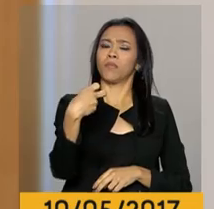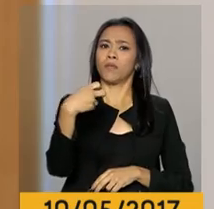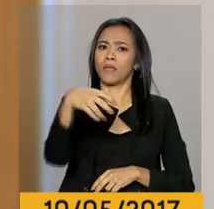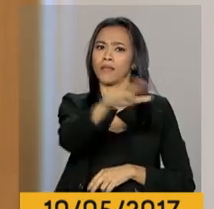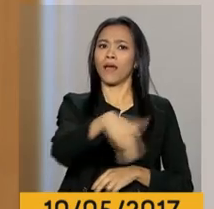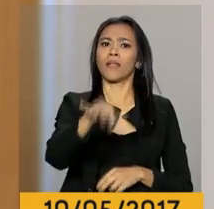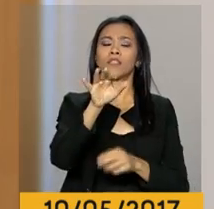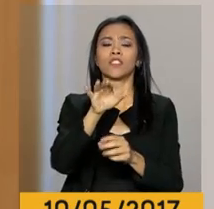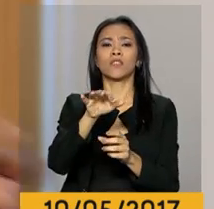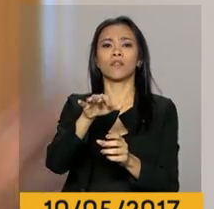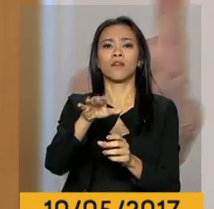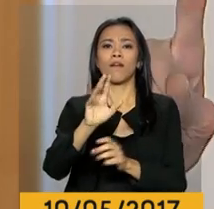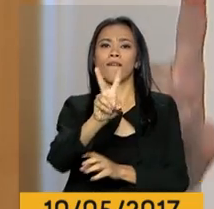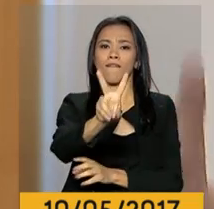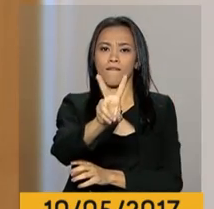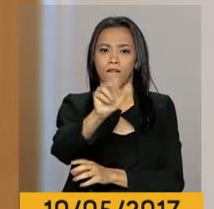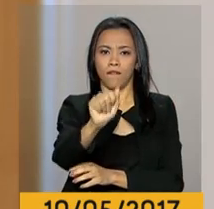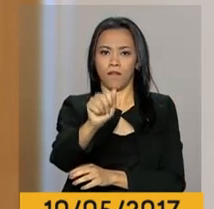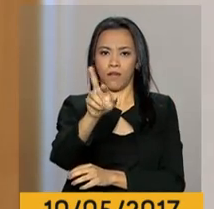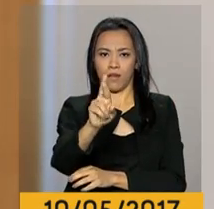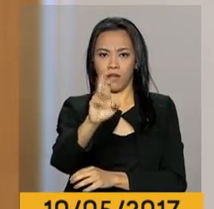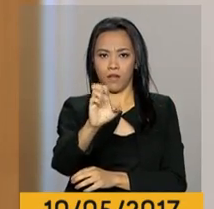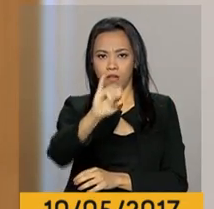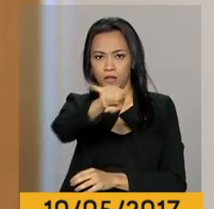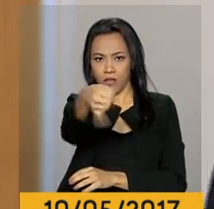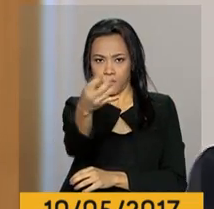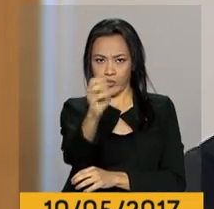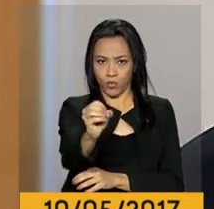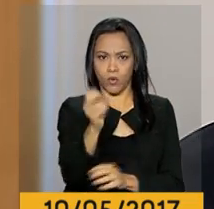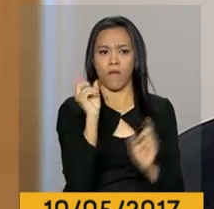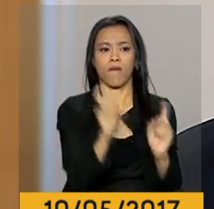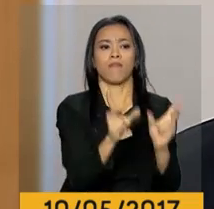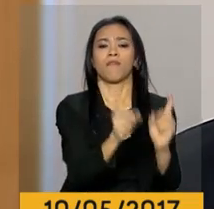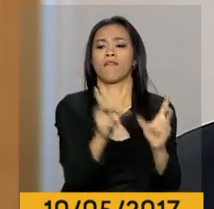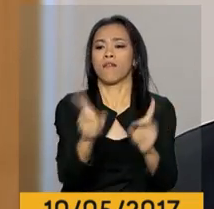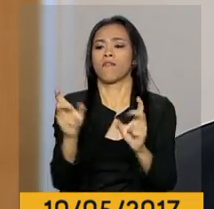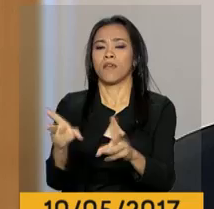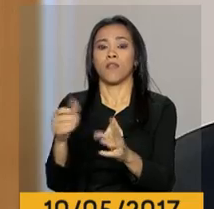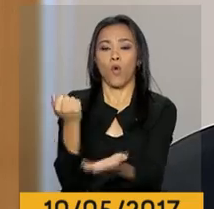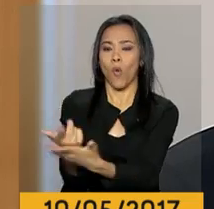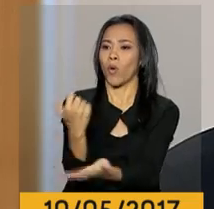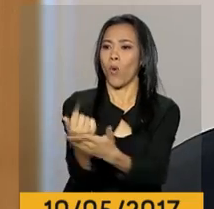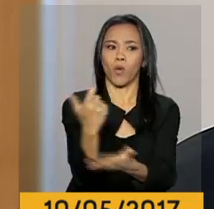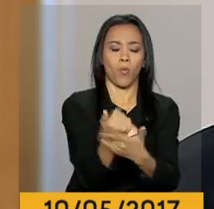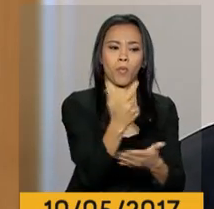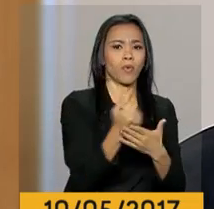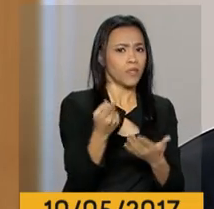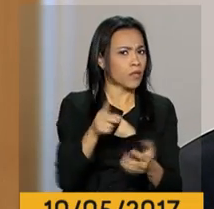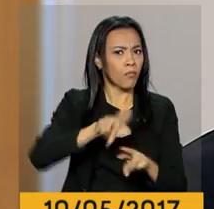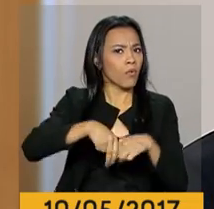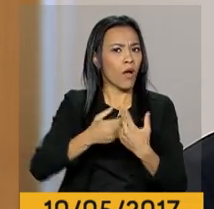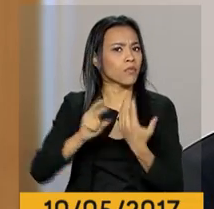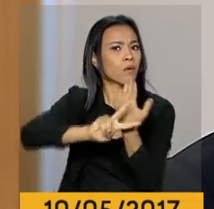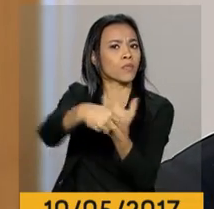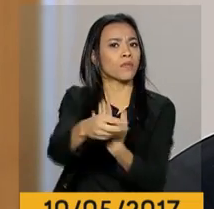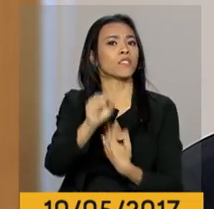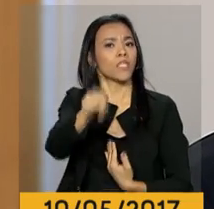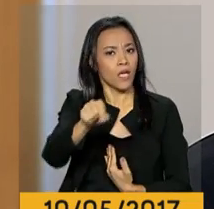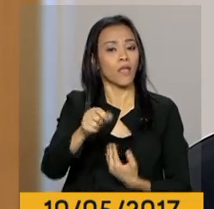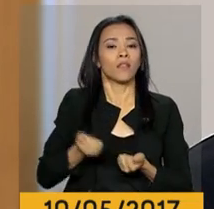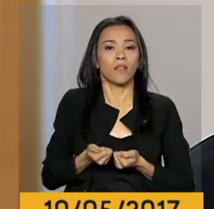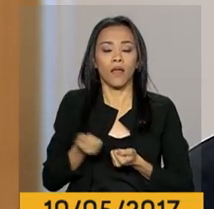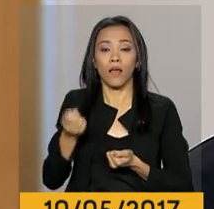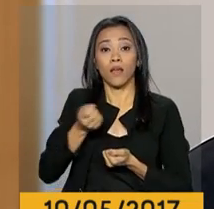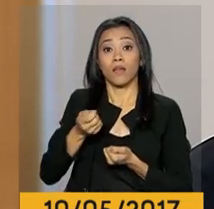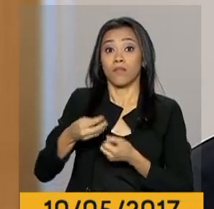cresceu muito nesse último mês e as pessoas estão atribuindo exata exatamente a a a liberação eh das da